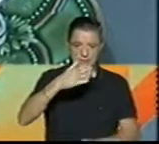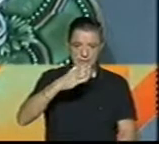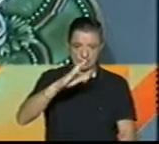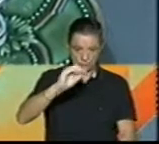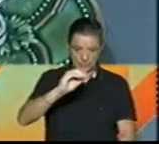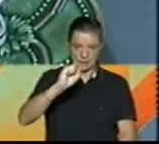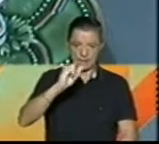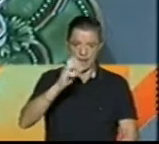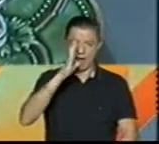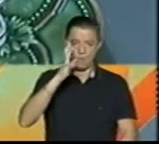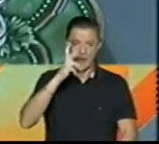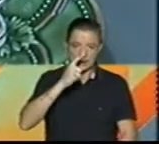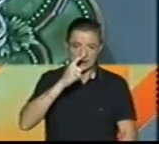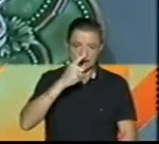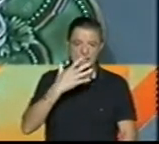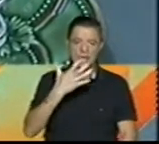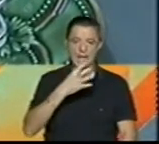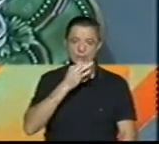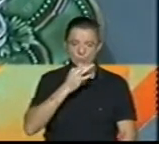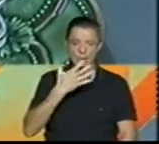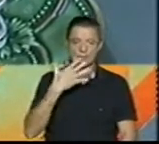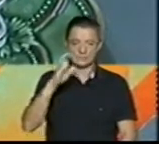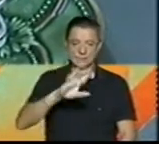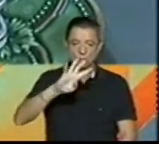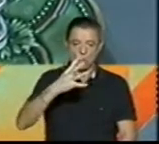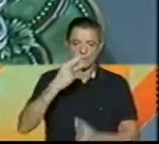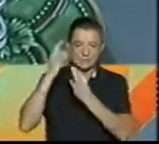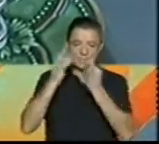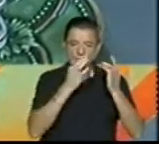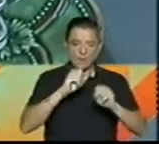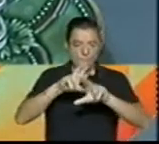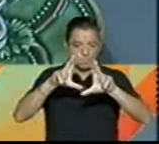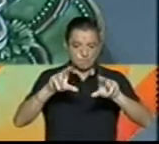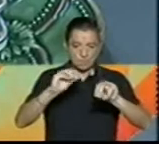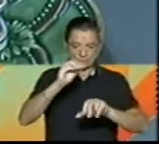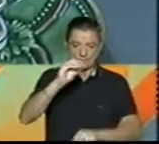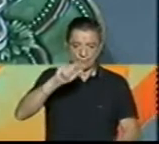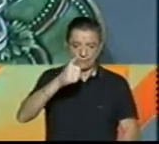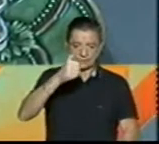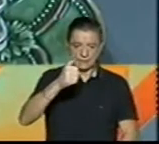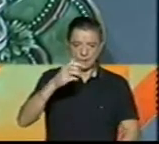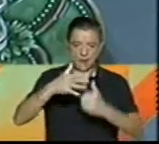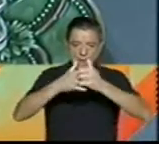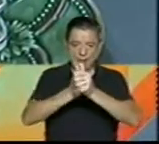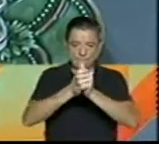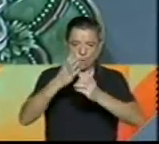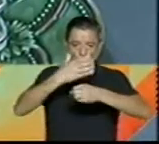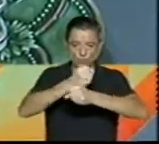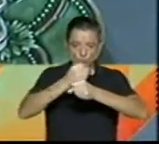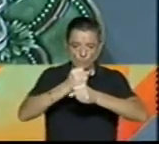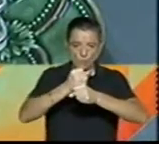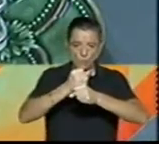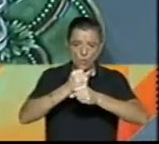750 gramas de água quente, uma pitada de açúcar, sal quanto baste, 4 sardinhas limpas, meio limão, 0,5